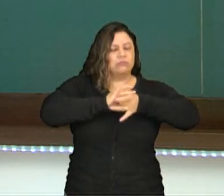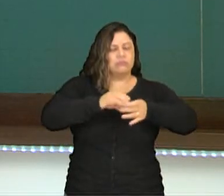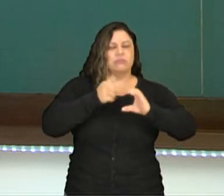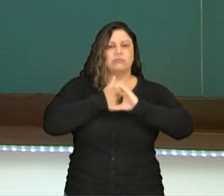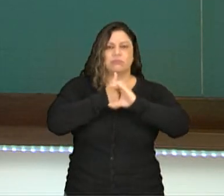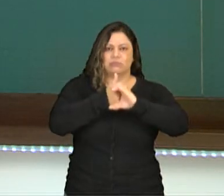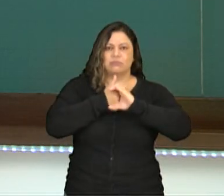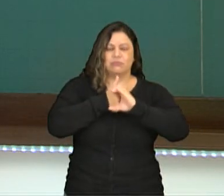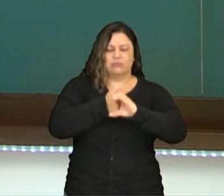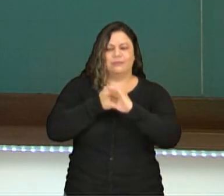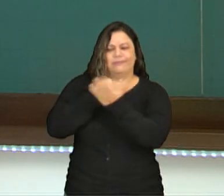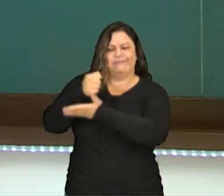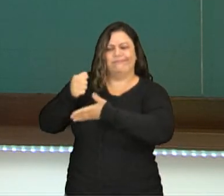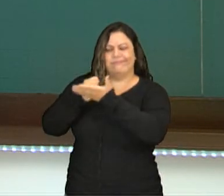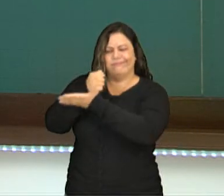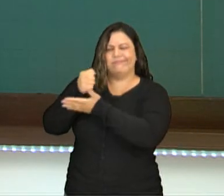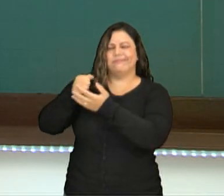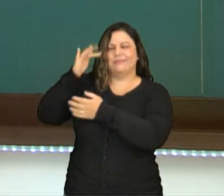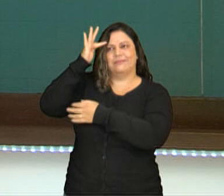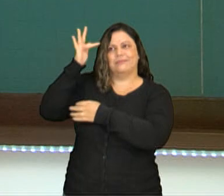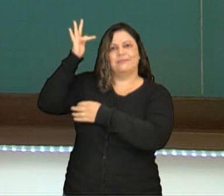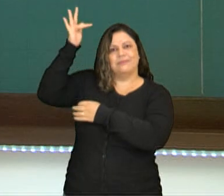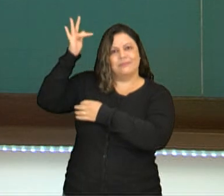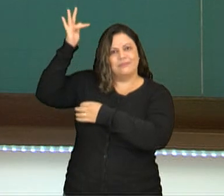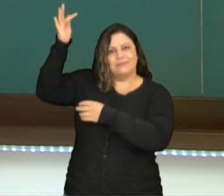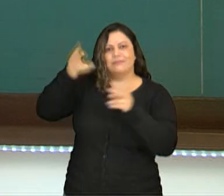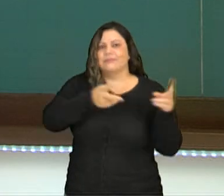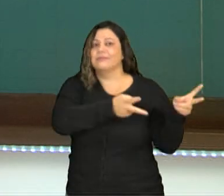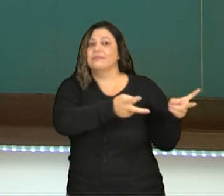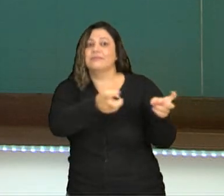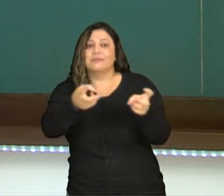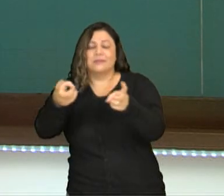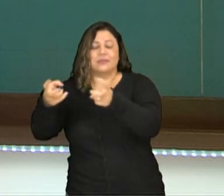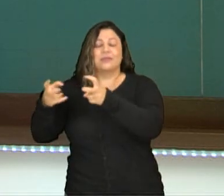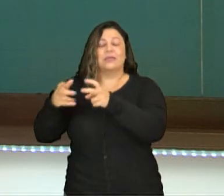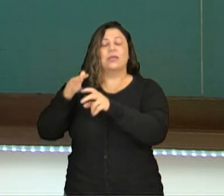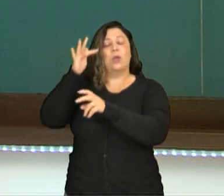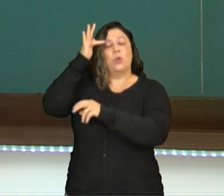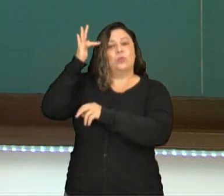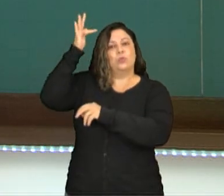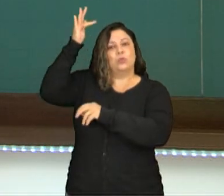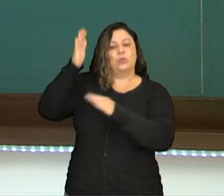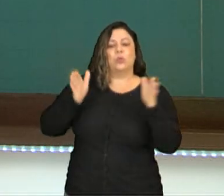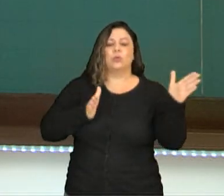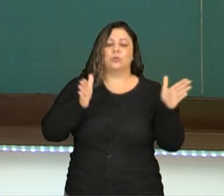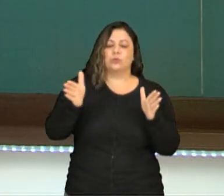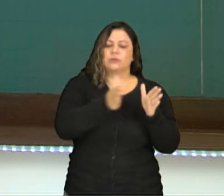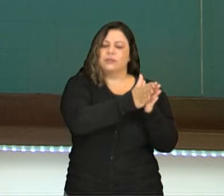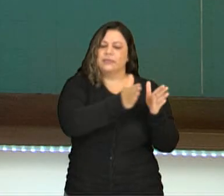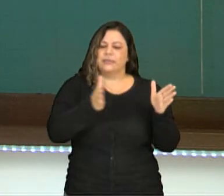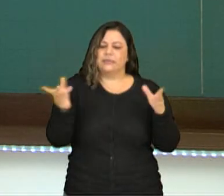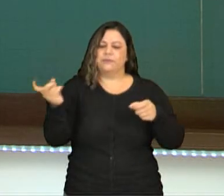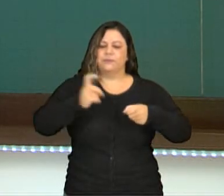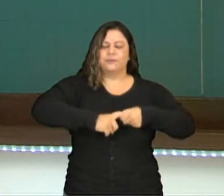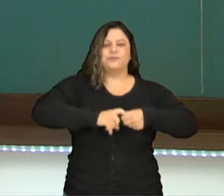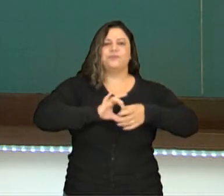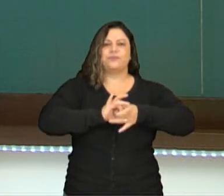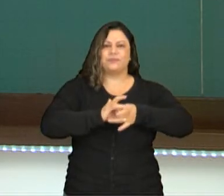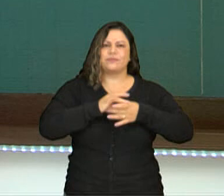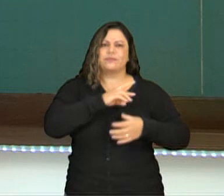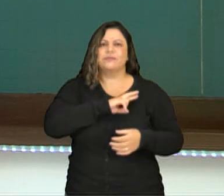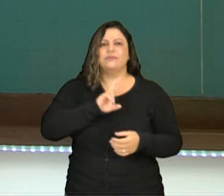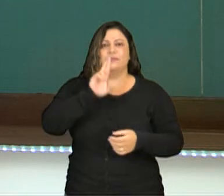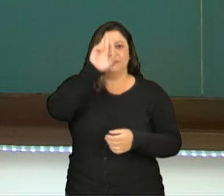a fundamentação filosófica. Então nós vamos perceber que os filósofos desse período, também vinculados à